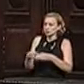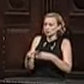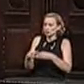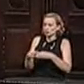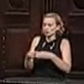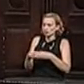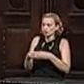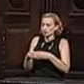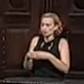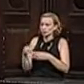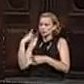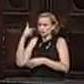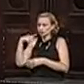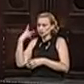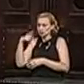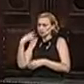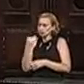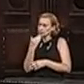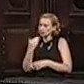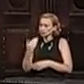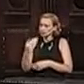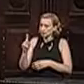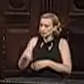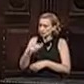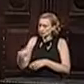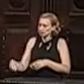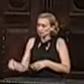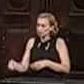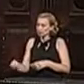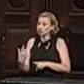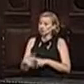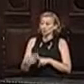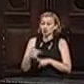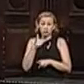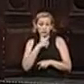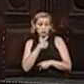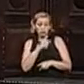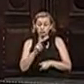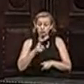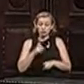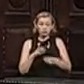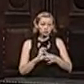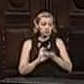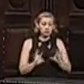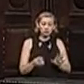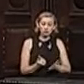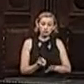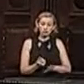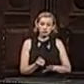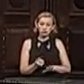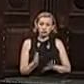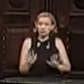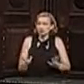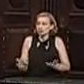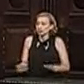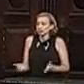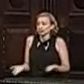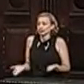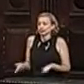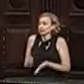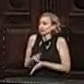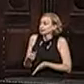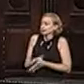secretária municipal de Fazenda, porque ela não liberava os empenhos necessários para a área de saúde. Isso é um total